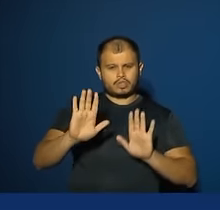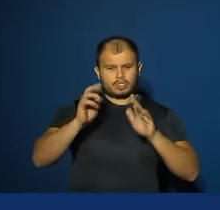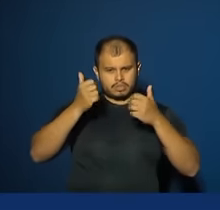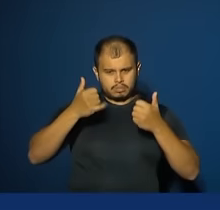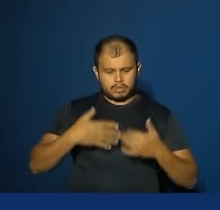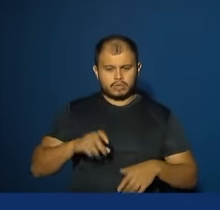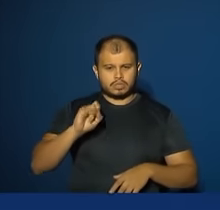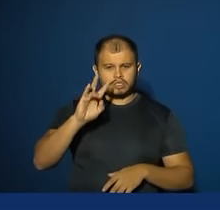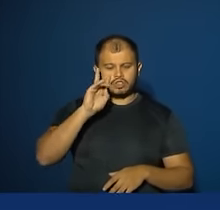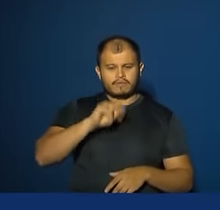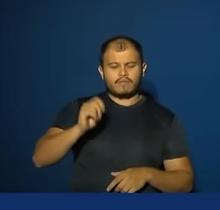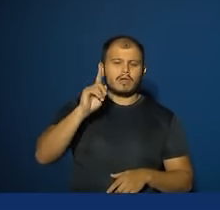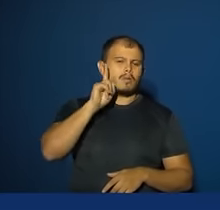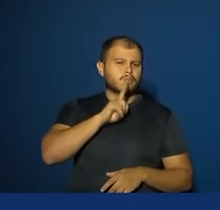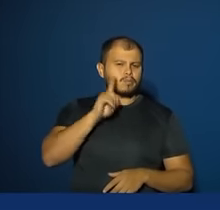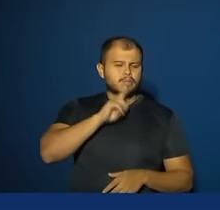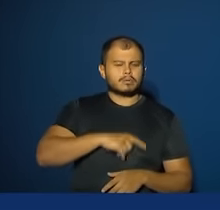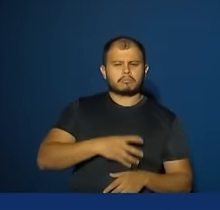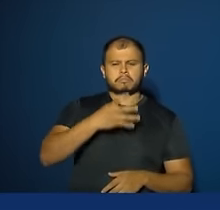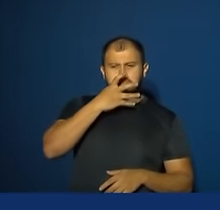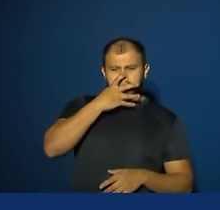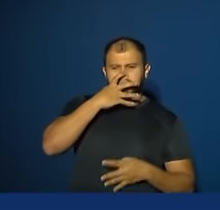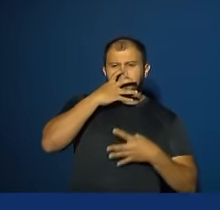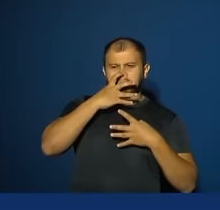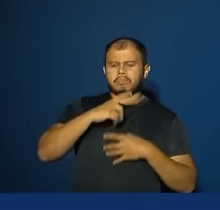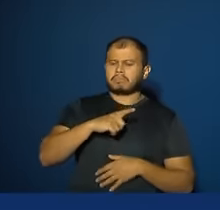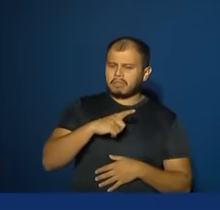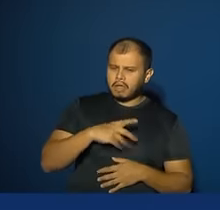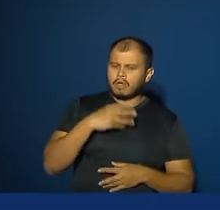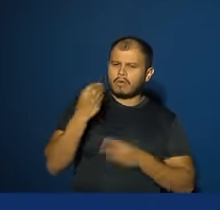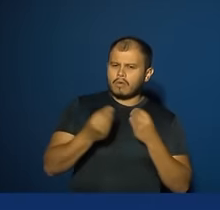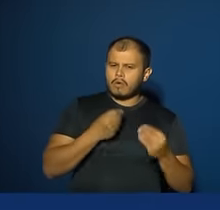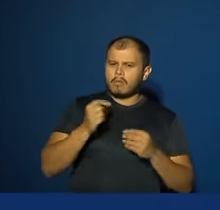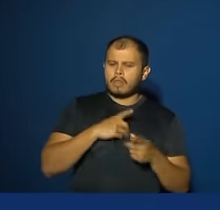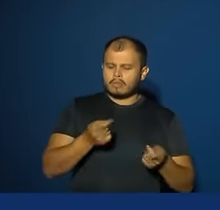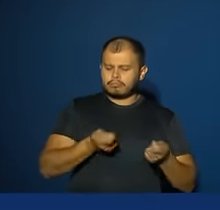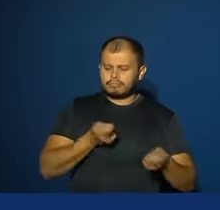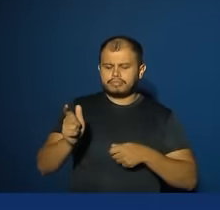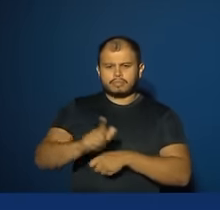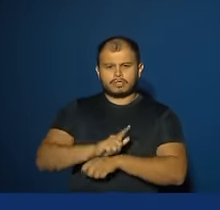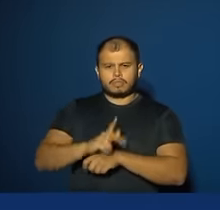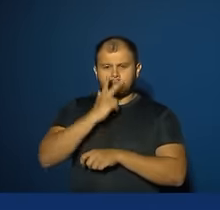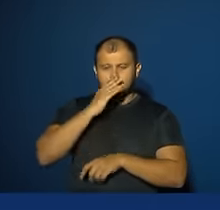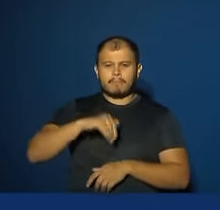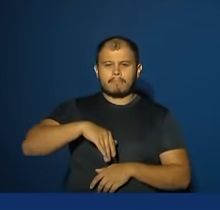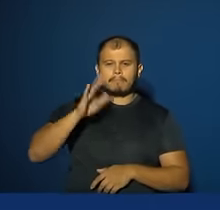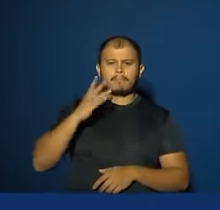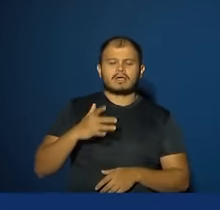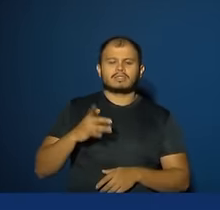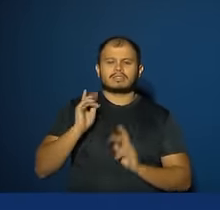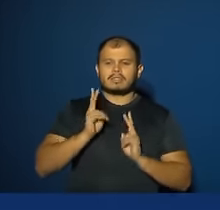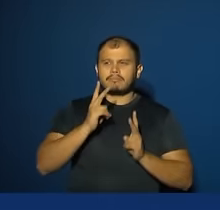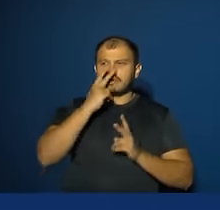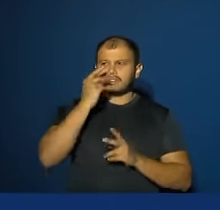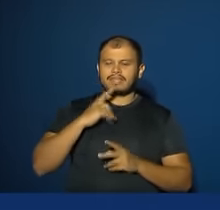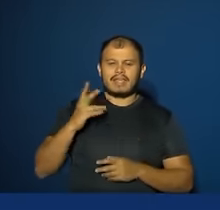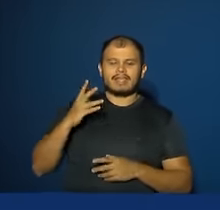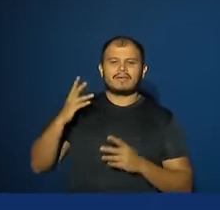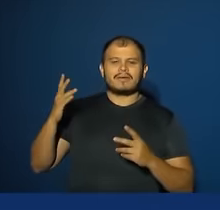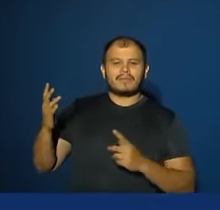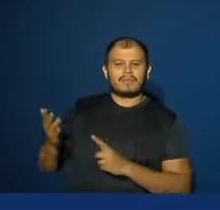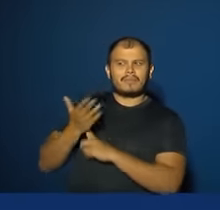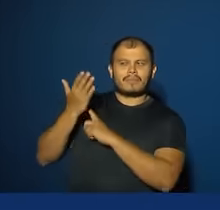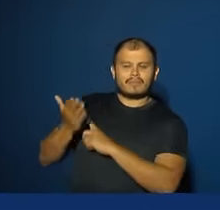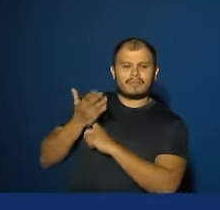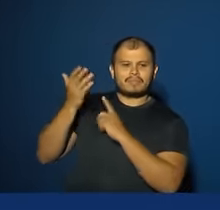gente pega o mercado americano, por exemplo, é impressionante. Quer dizer, o trabalho do gestor no mercado americano é muito mais fácil. Eles trabalham com o vento a favor. As empresas